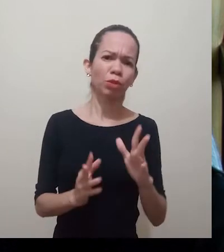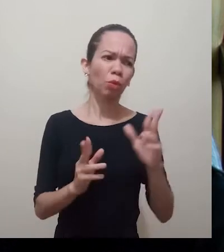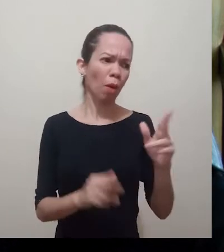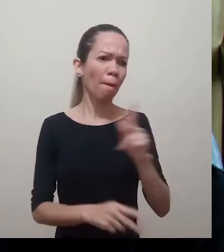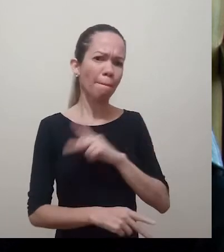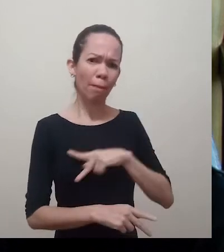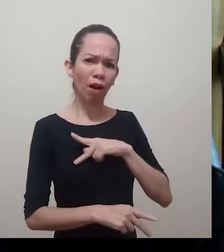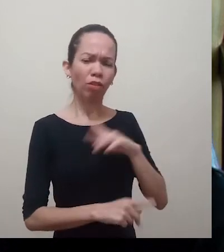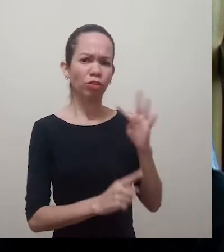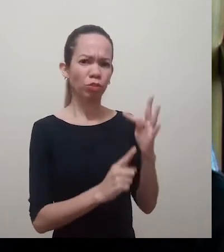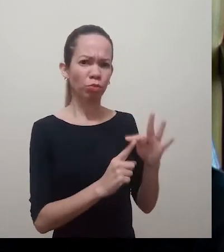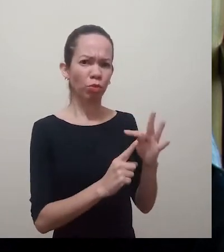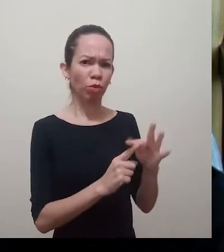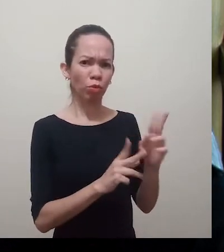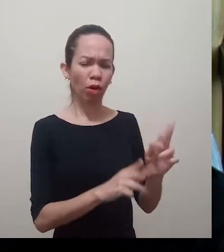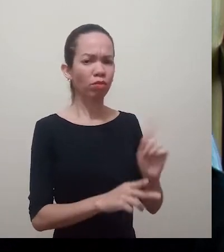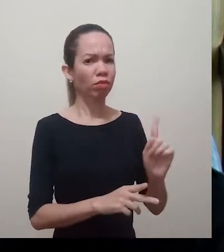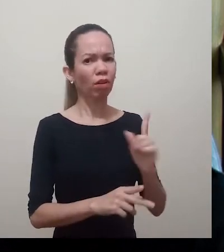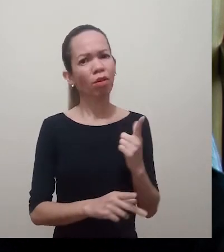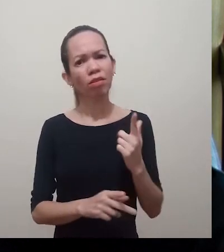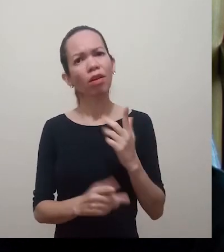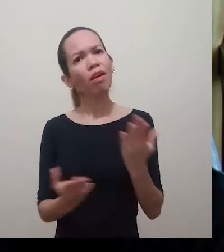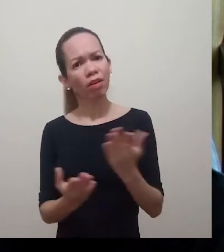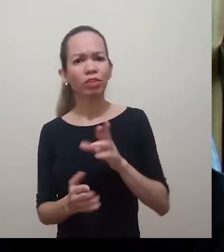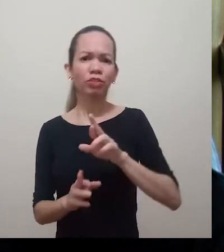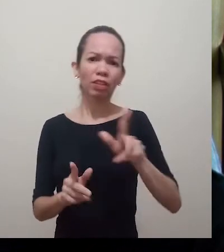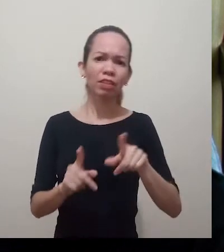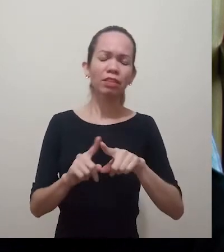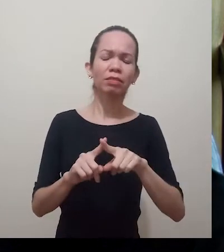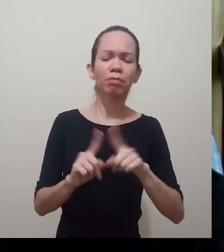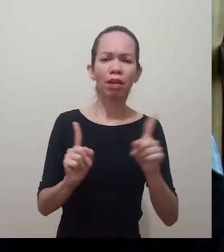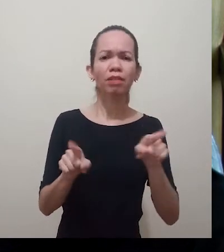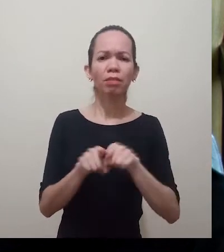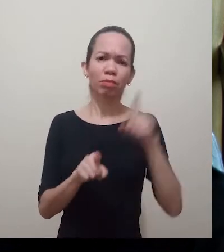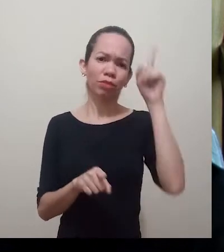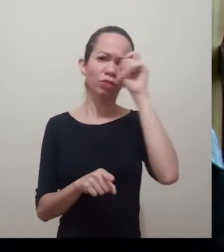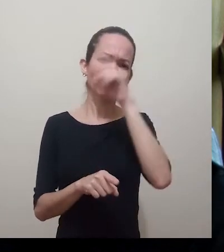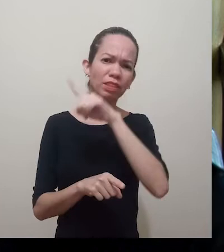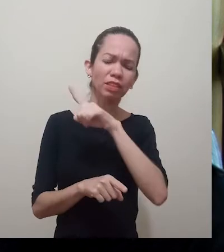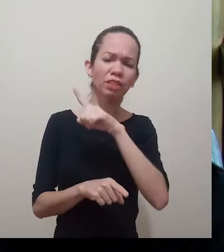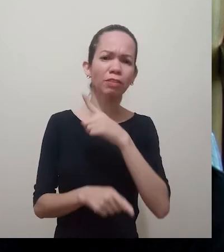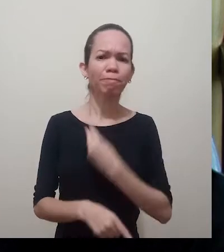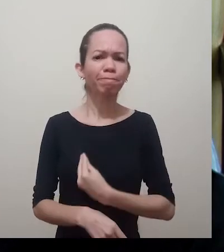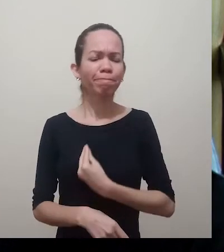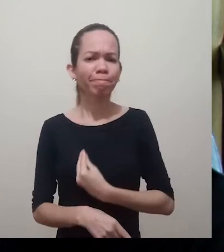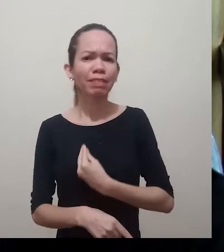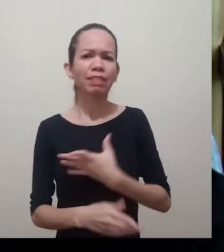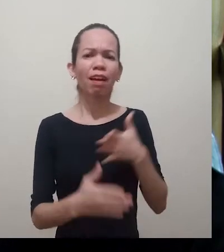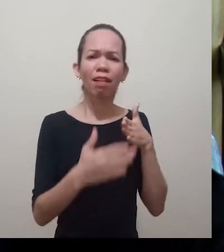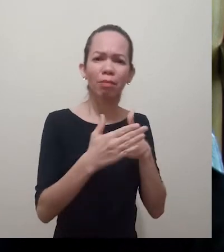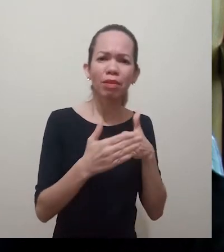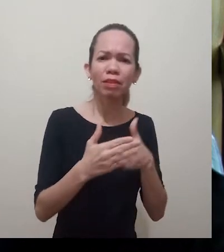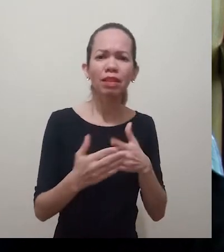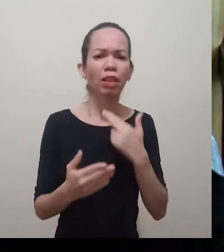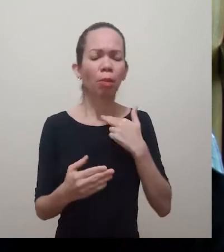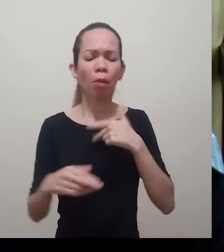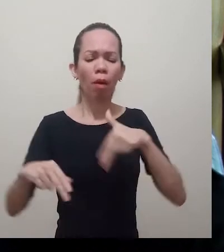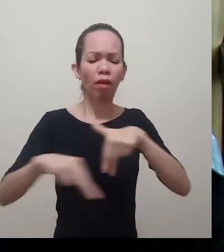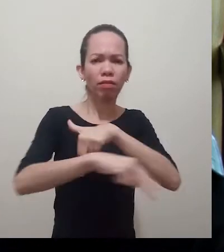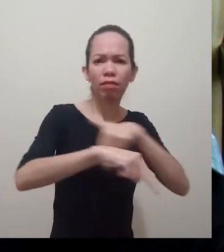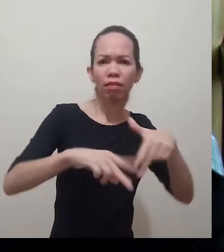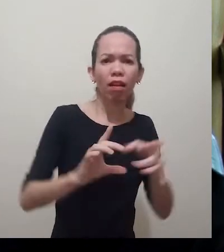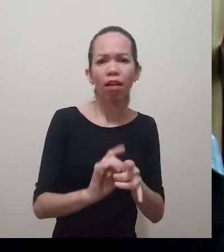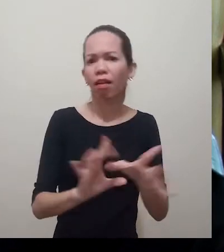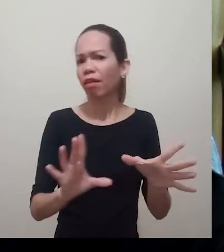passaram mas com outros contornos de privação de limitação da nossa